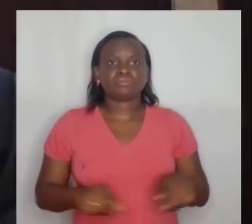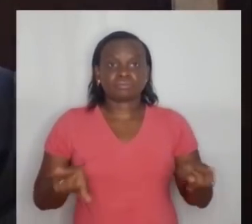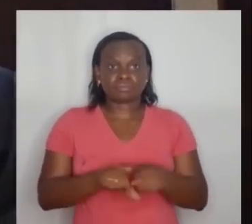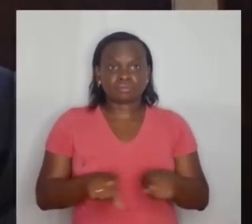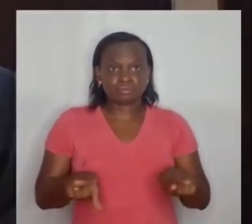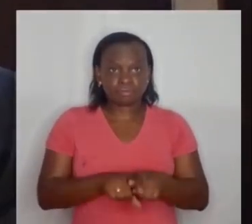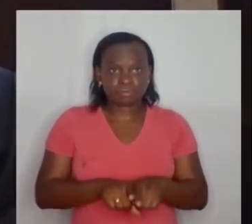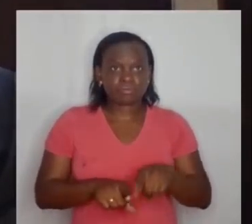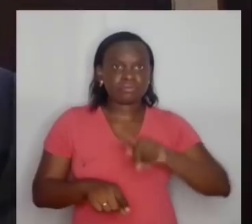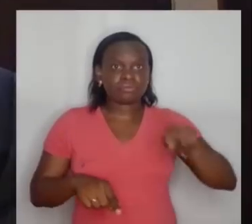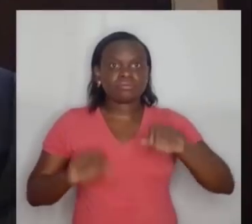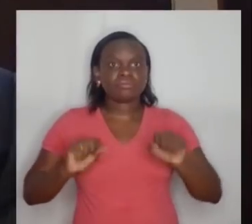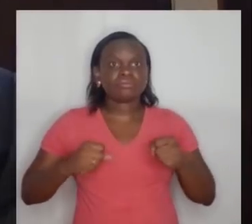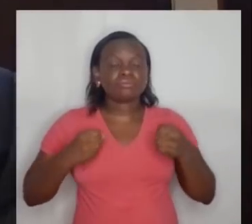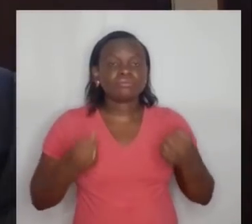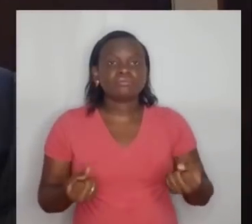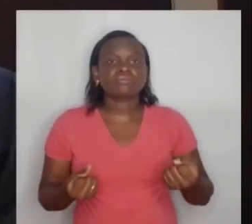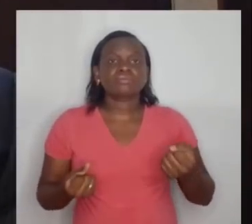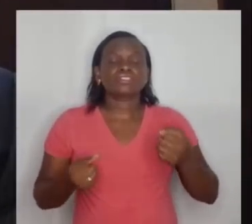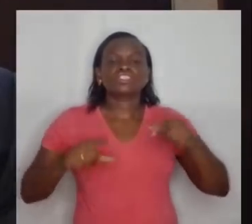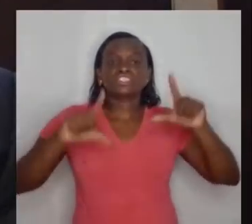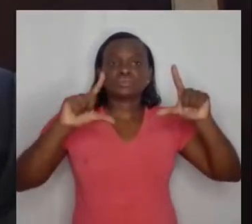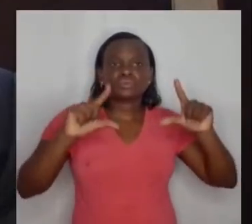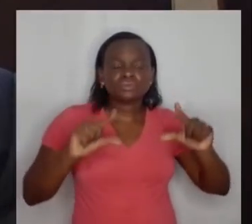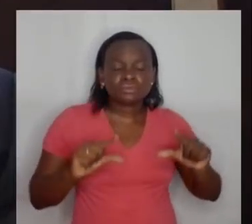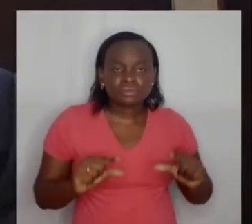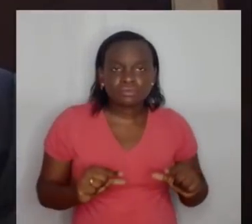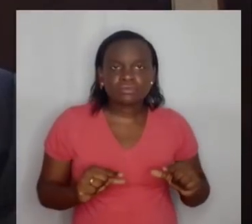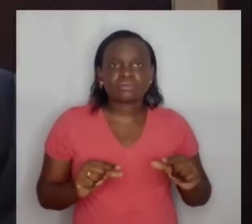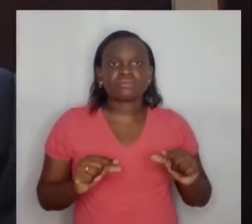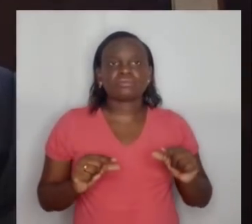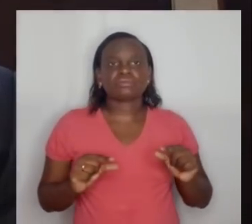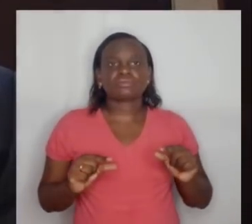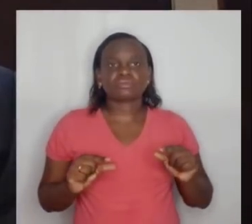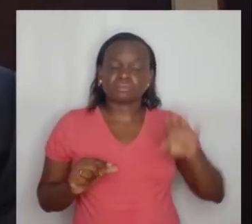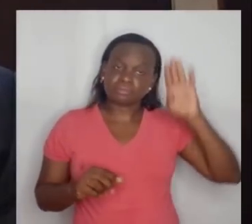Também procuramos atenuar a